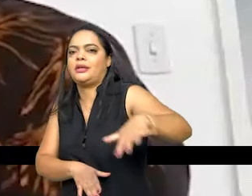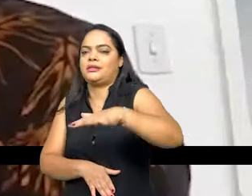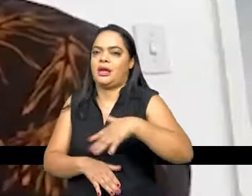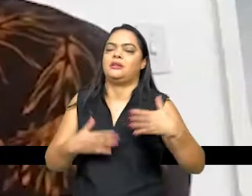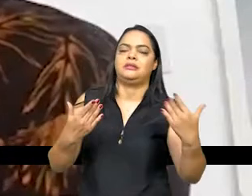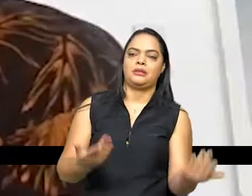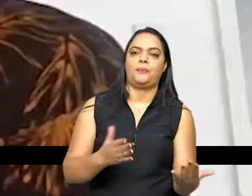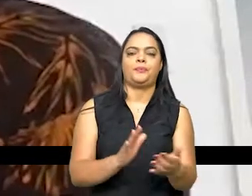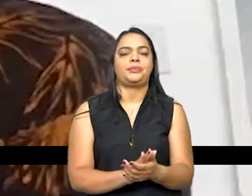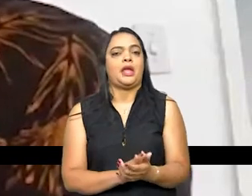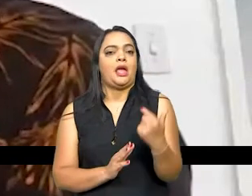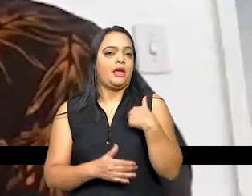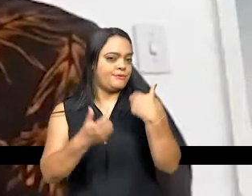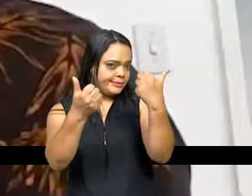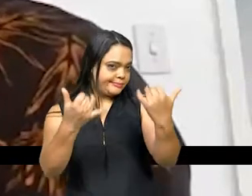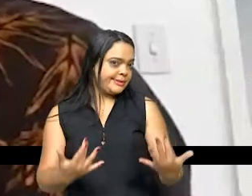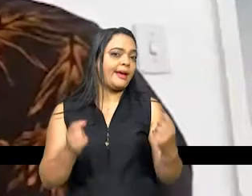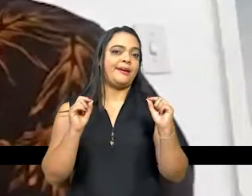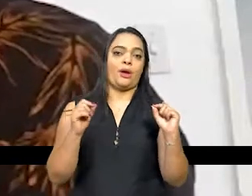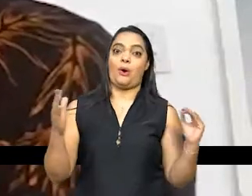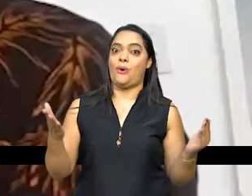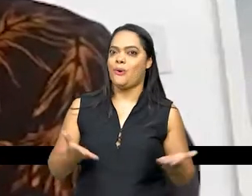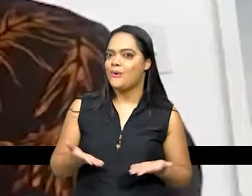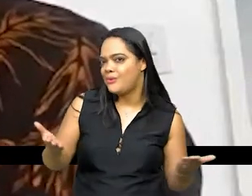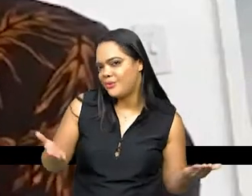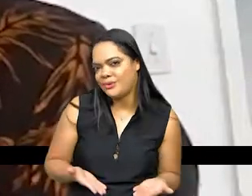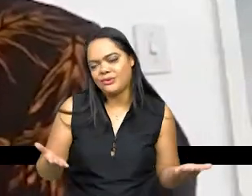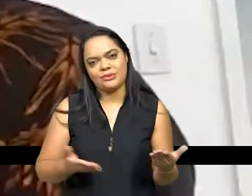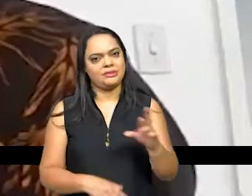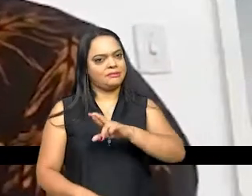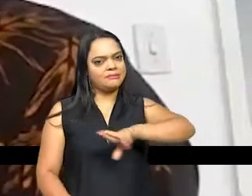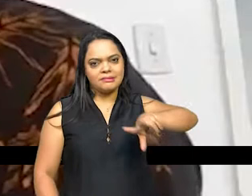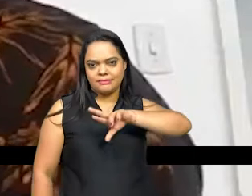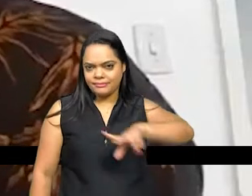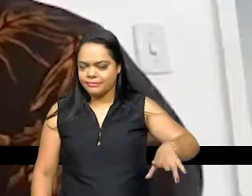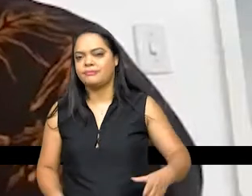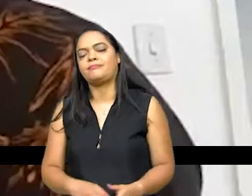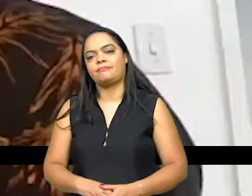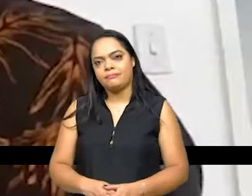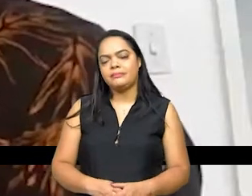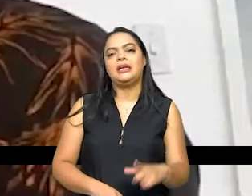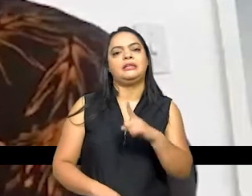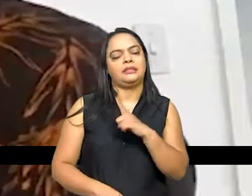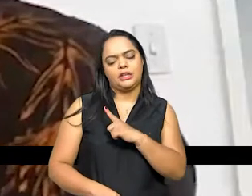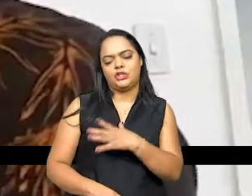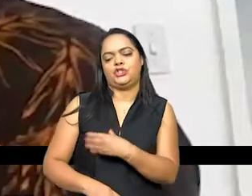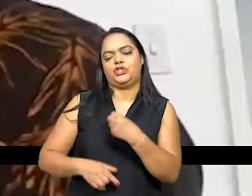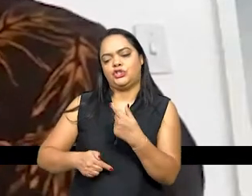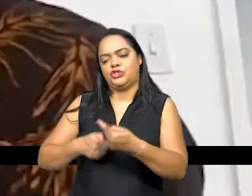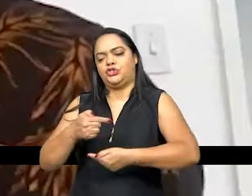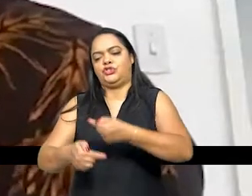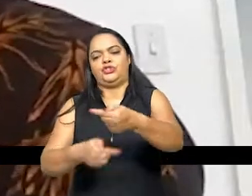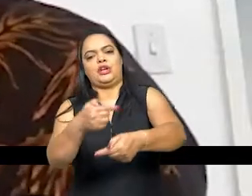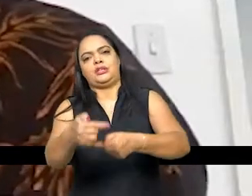essa chave de análise. E o que eu posso te dizer? Assim, que hoje em dia, não mais. Nós temos uma geração